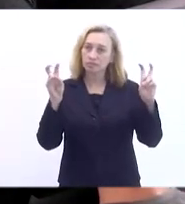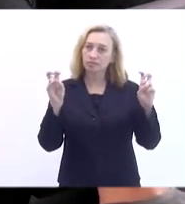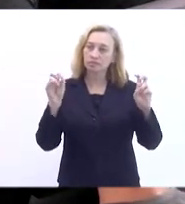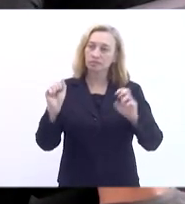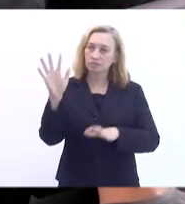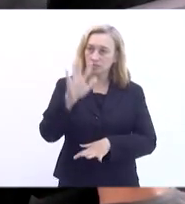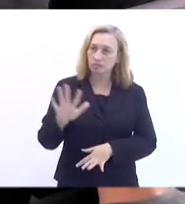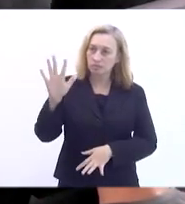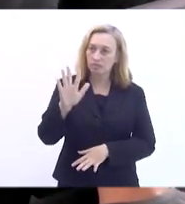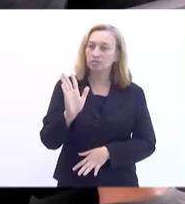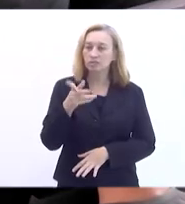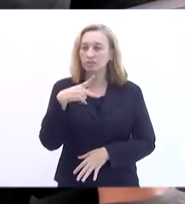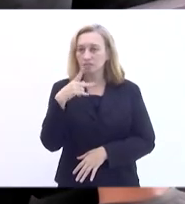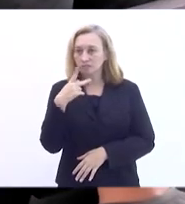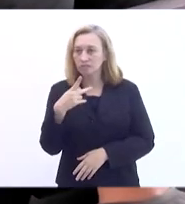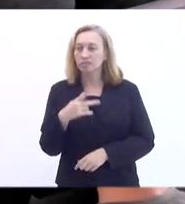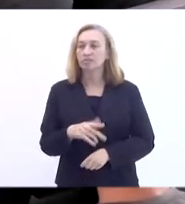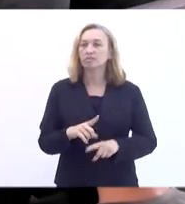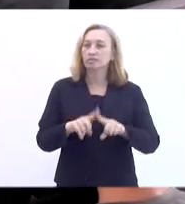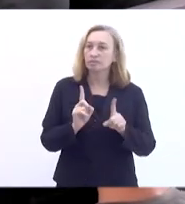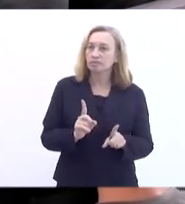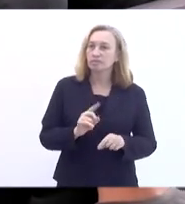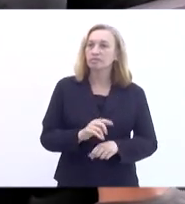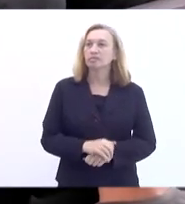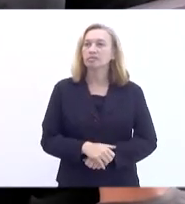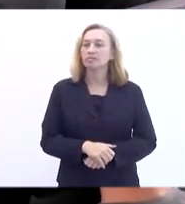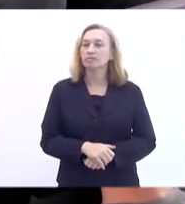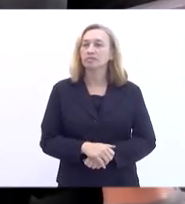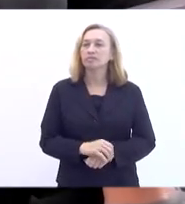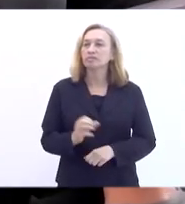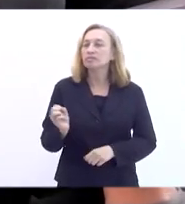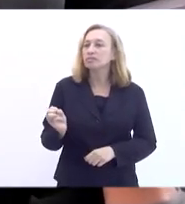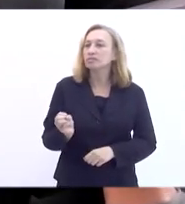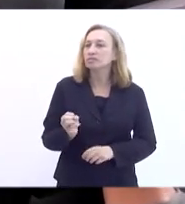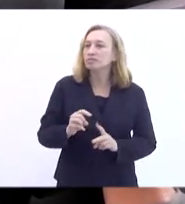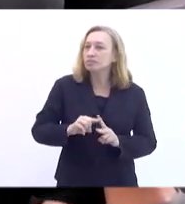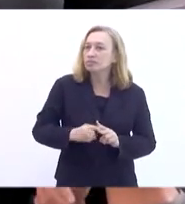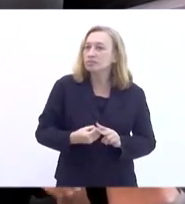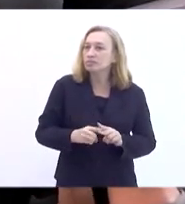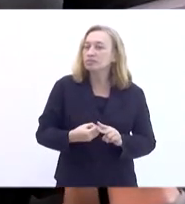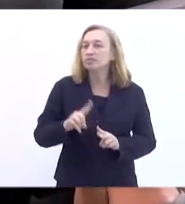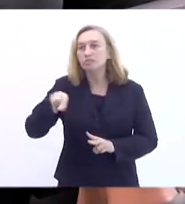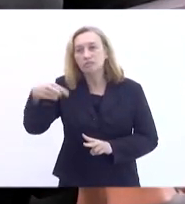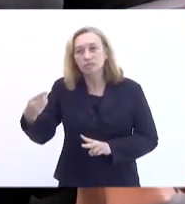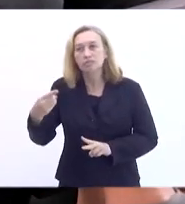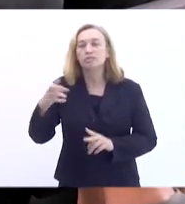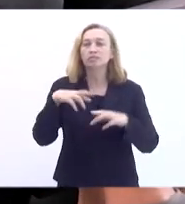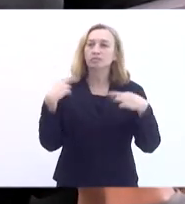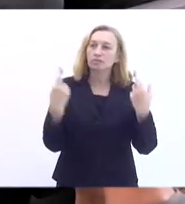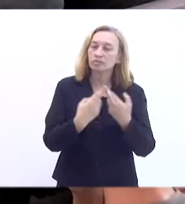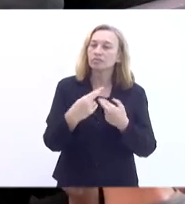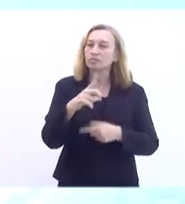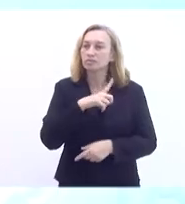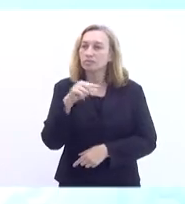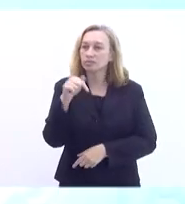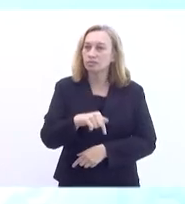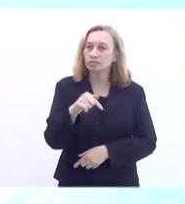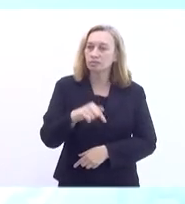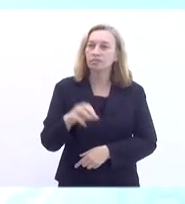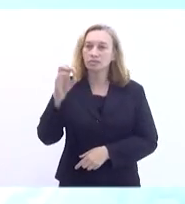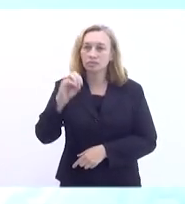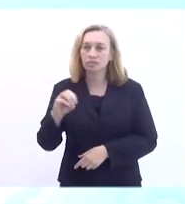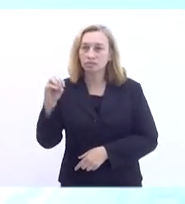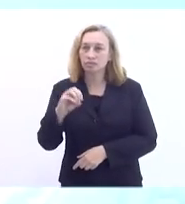no geral já foram tratados Mas é uma atualização de uma outra reunião também que nós tivemos aqui em